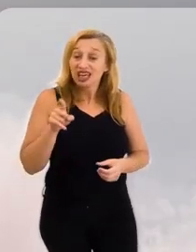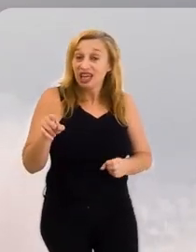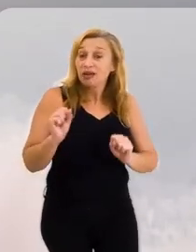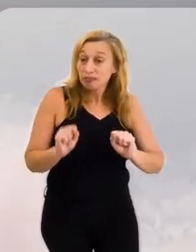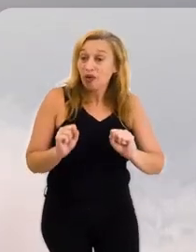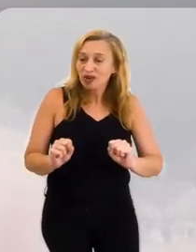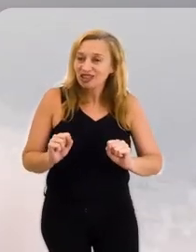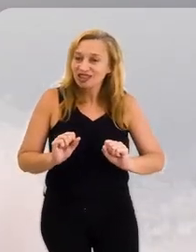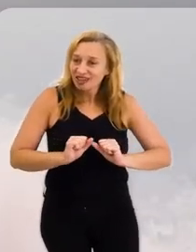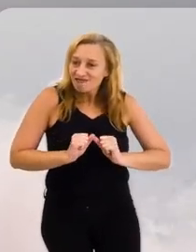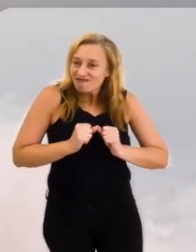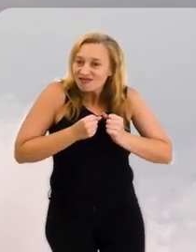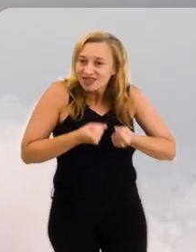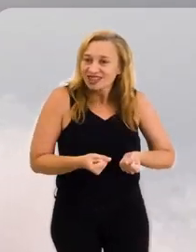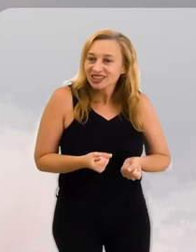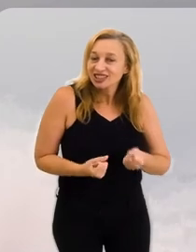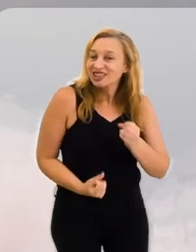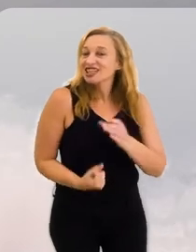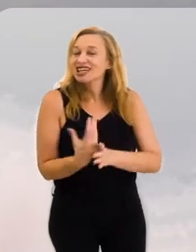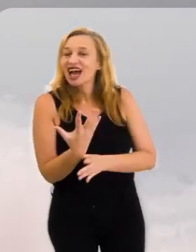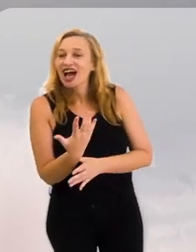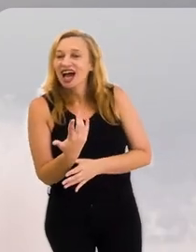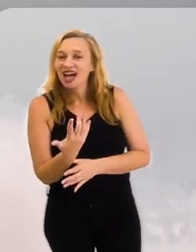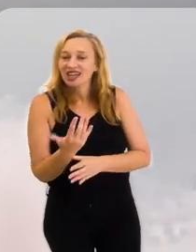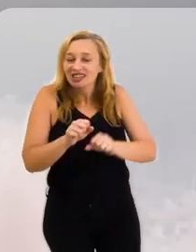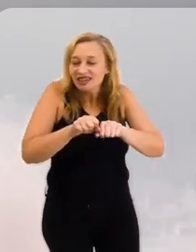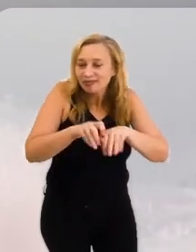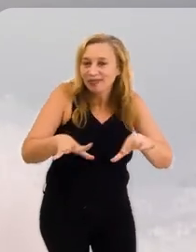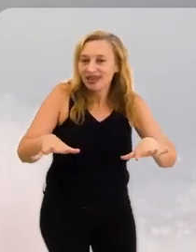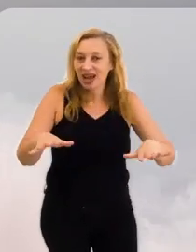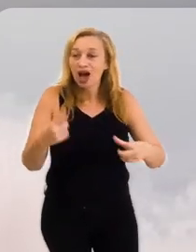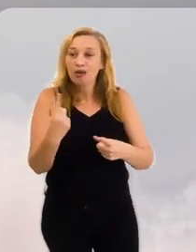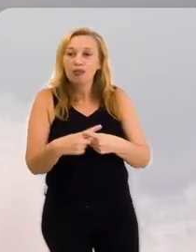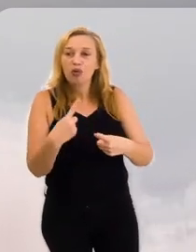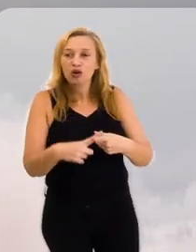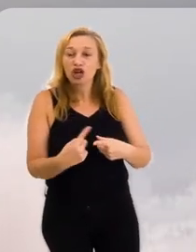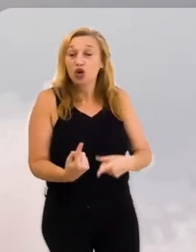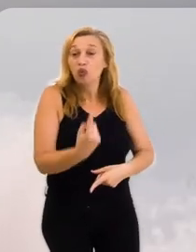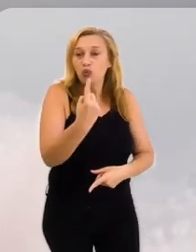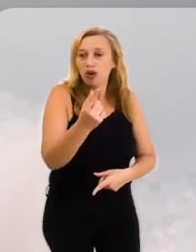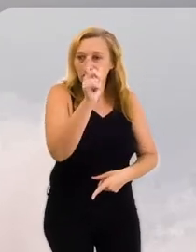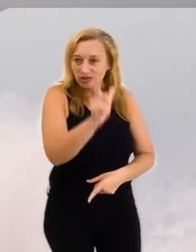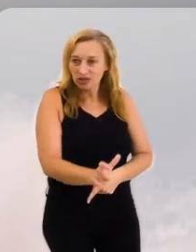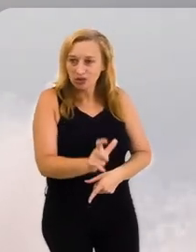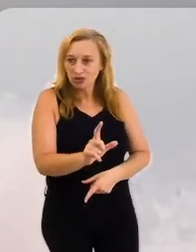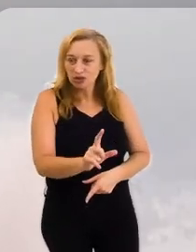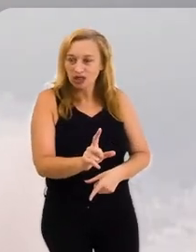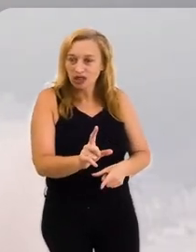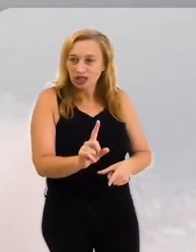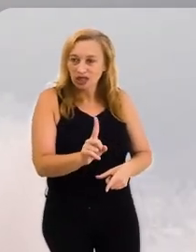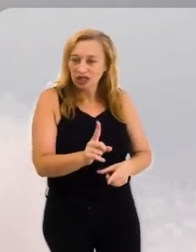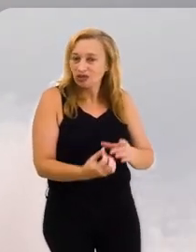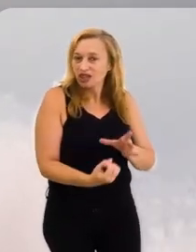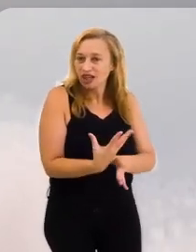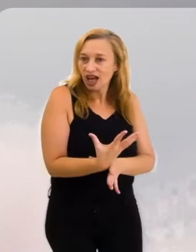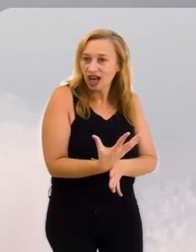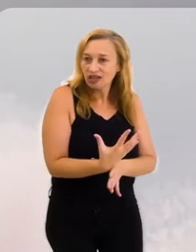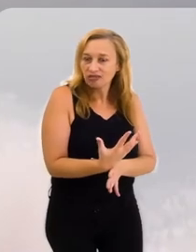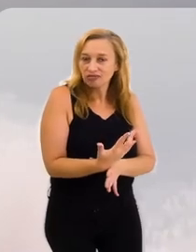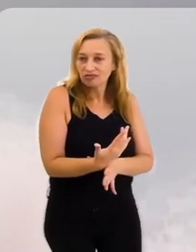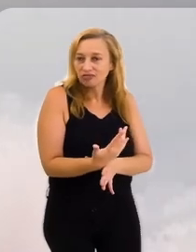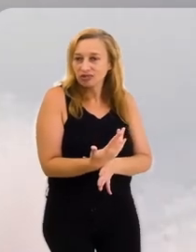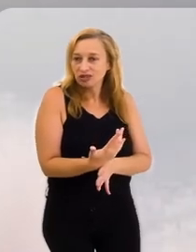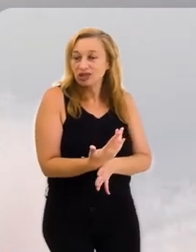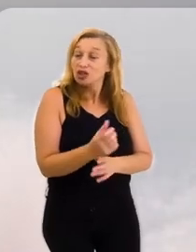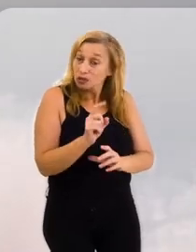é que ele passa até ousadia de recriar e é ampliar porque uma linha mesmo que não foi criado por essa eu não